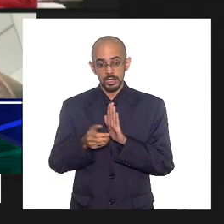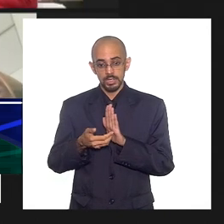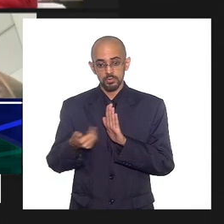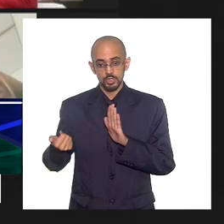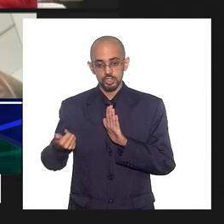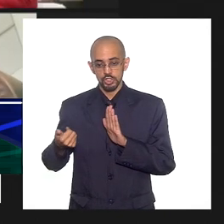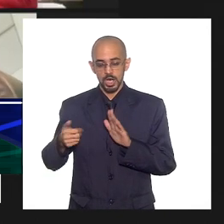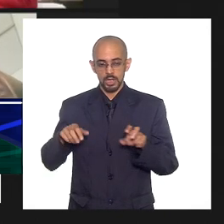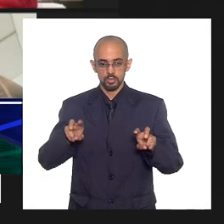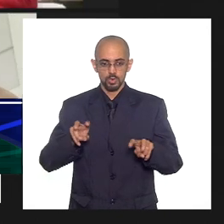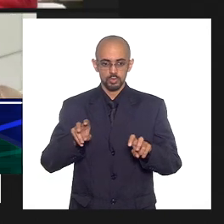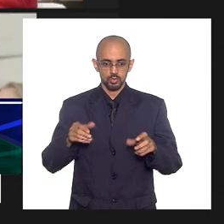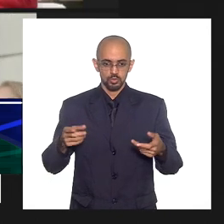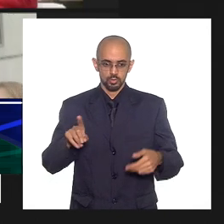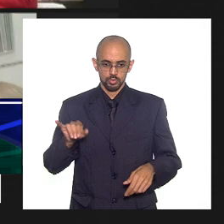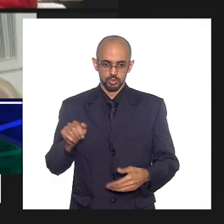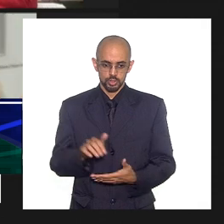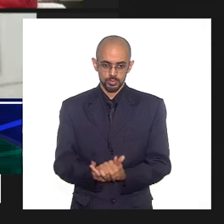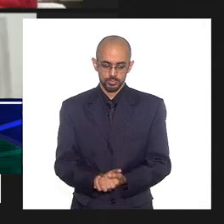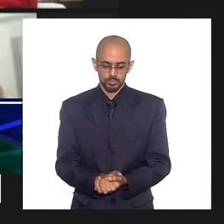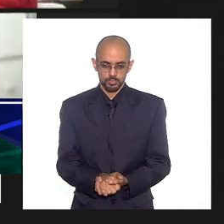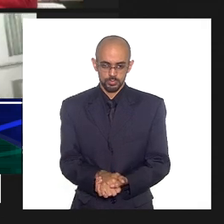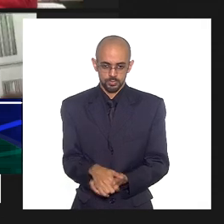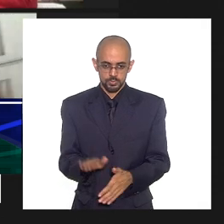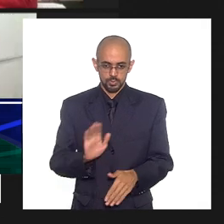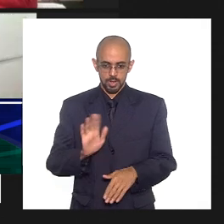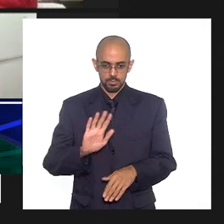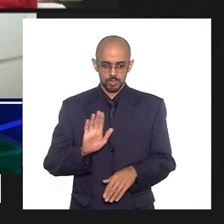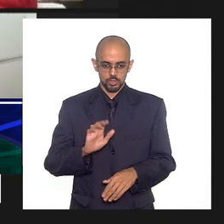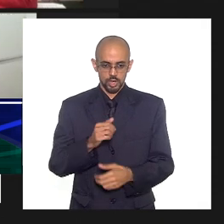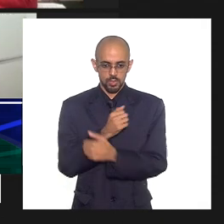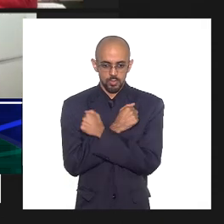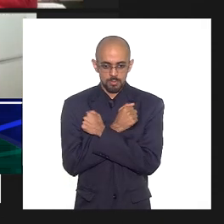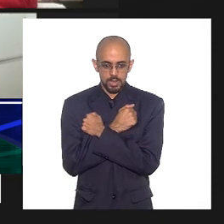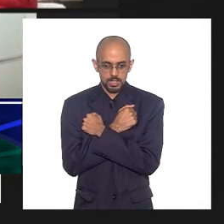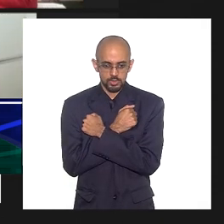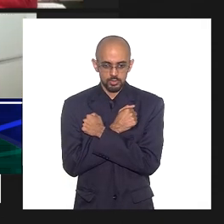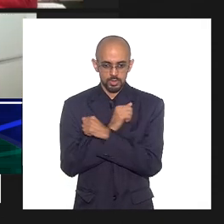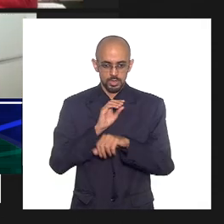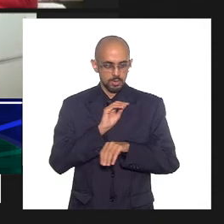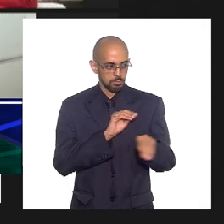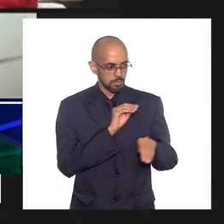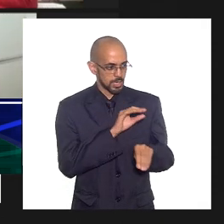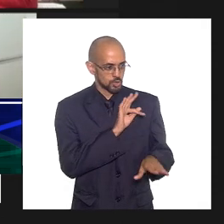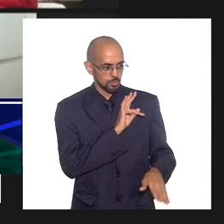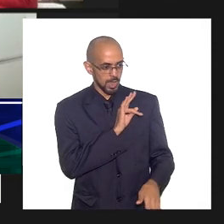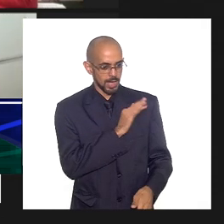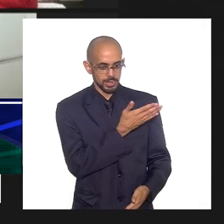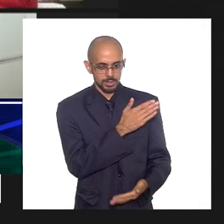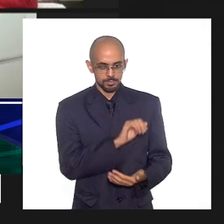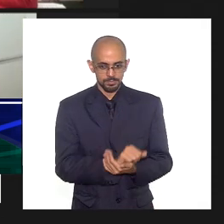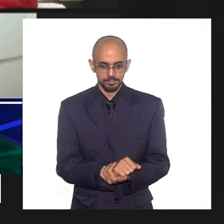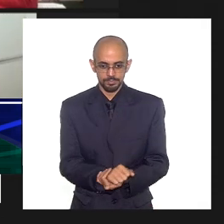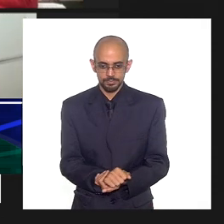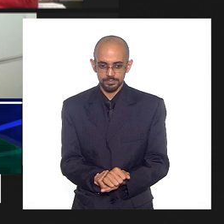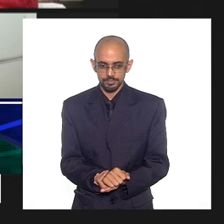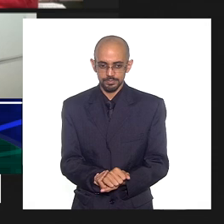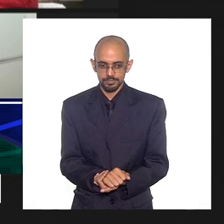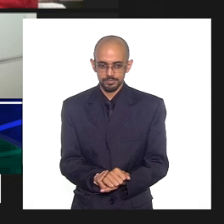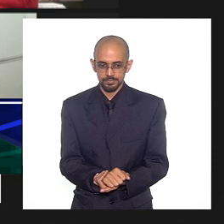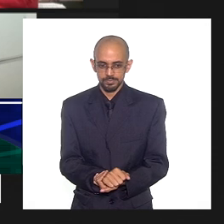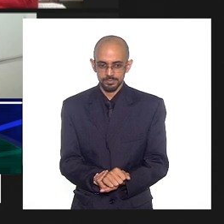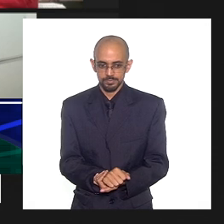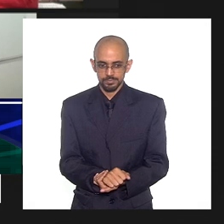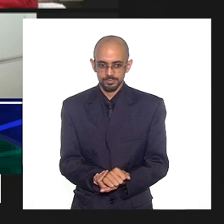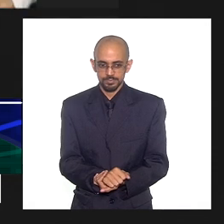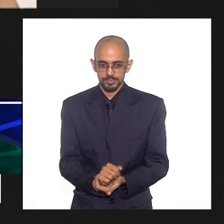Ah, então tá bom. Obrigado, presidente. Um abraço. Tchau, tchau. Beijo, obrigado, Marta. Tchau. Quinoplot. Tchau, presidente.